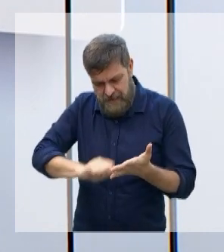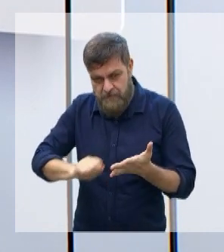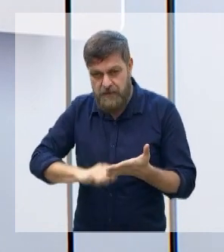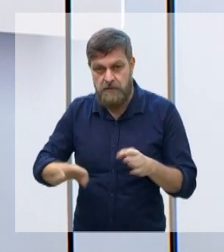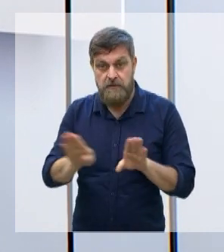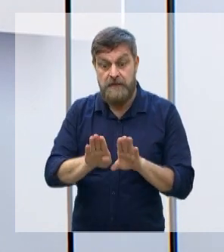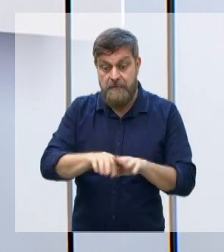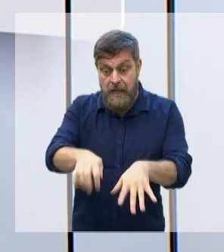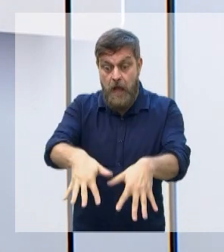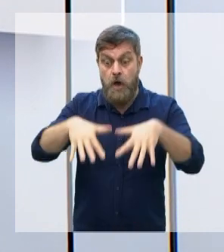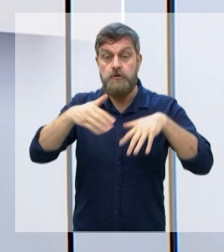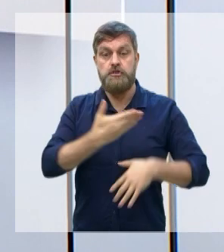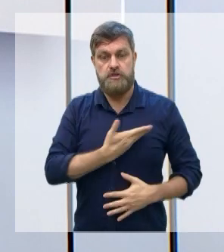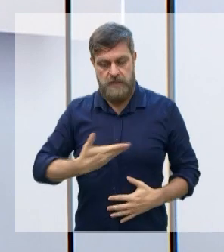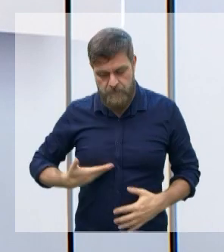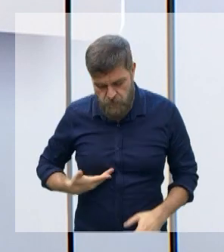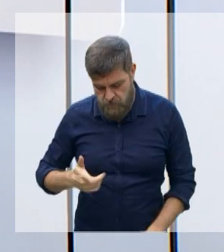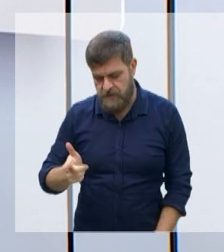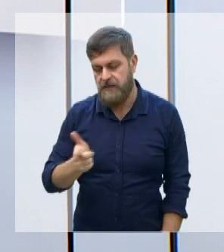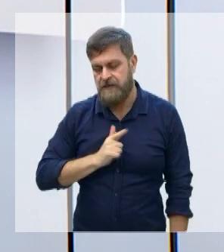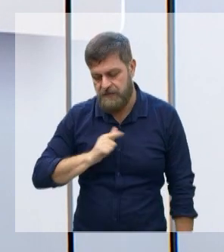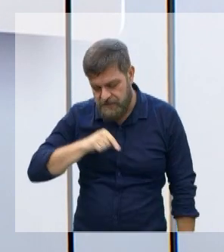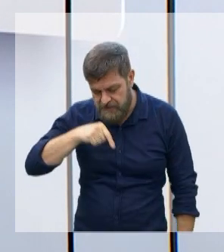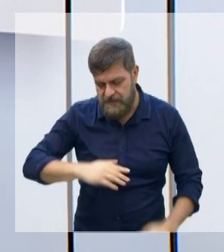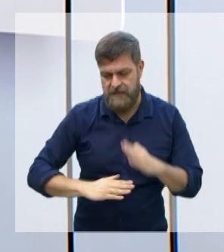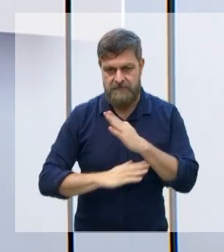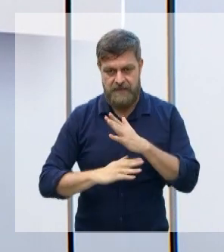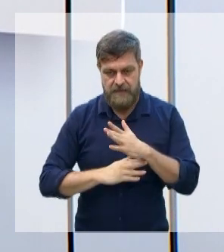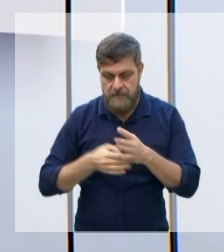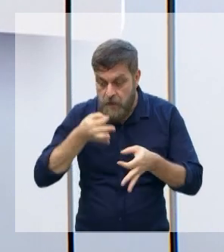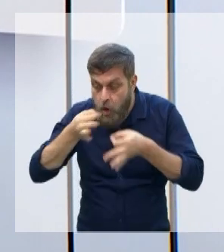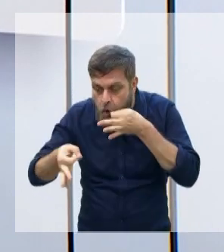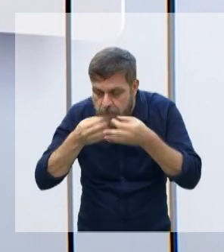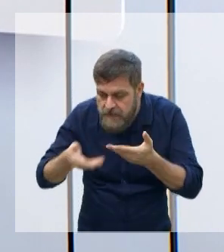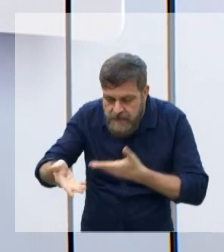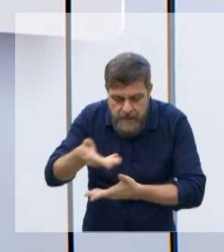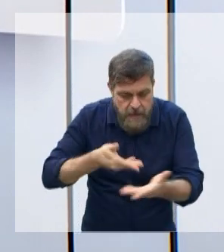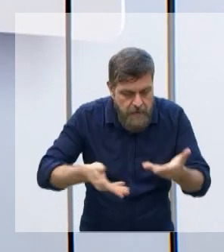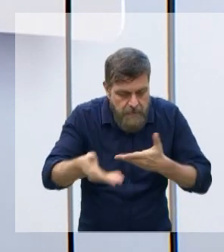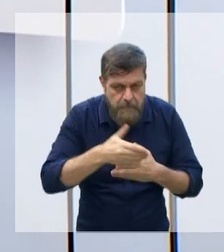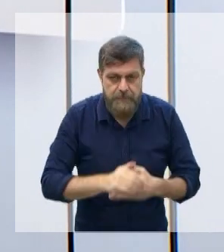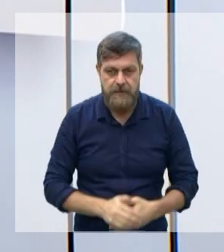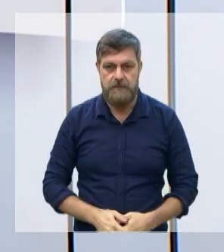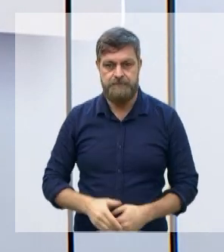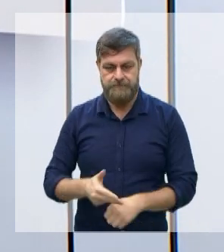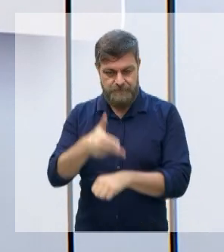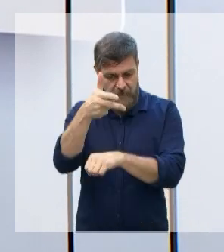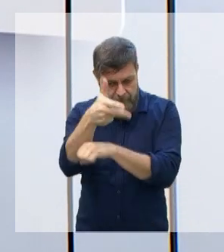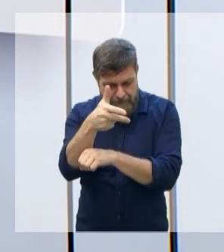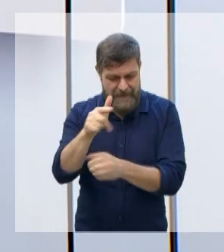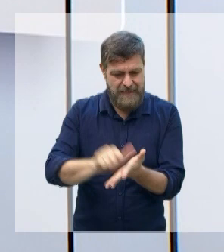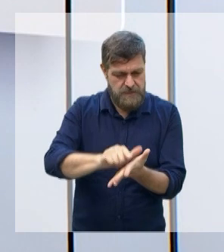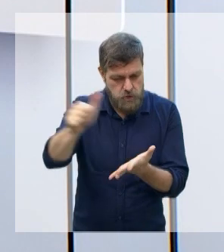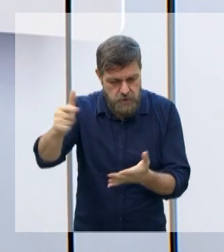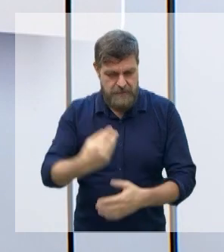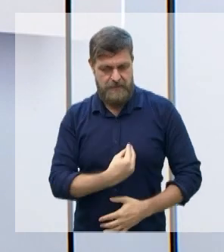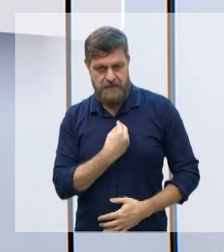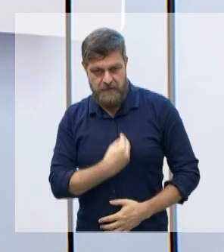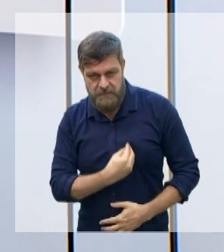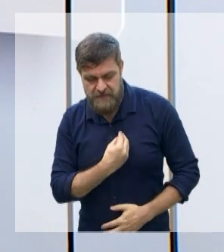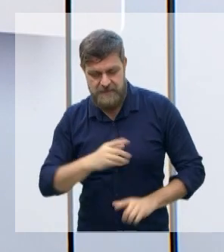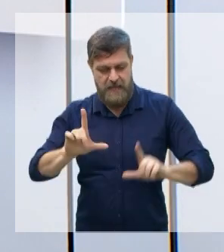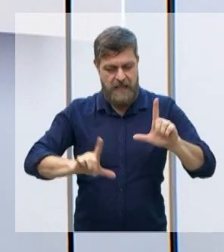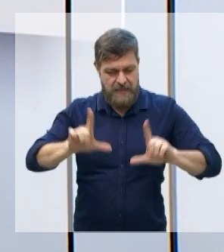também aqui a audiência pública nosso na na câmara de campinas a imprensa da cidade esteve presente aqui a